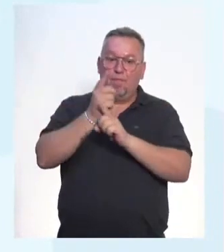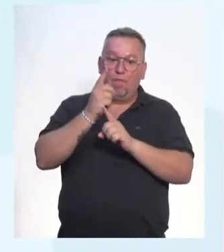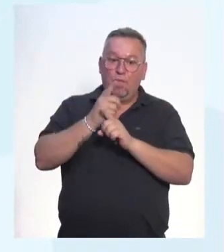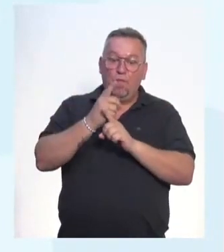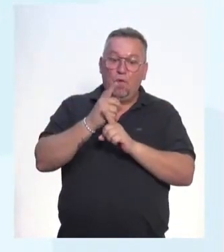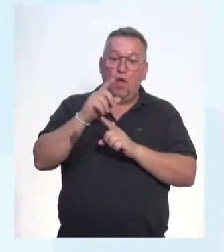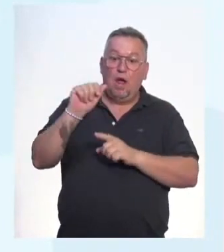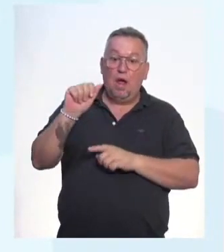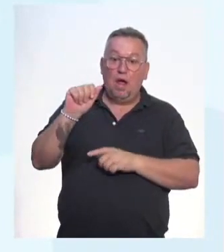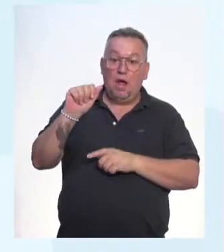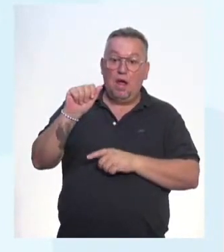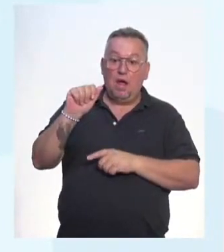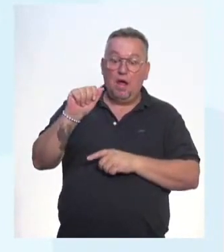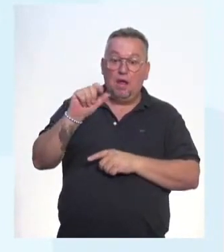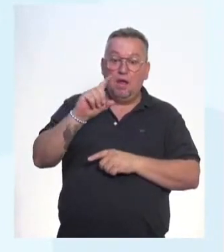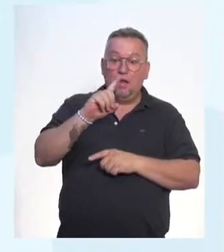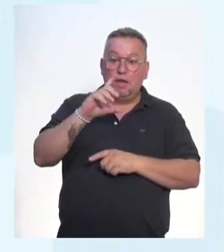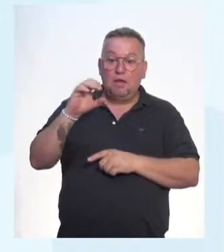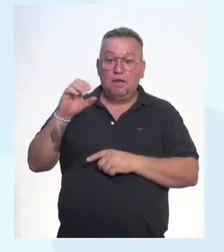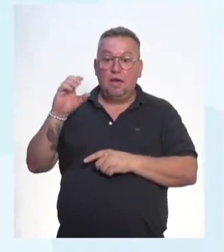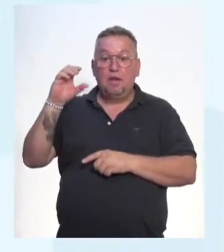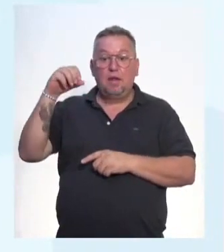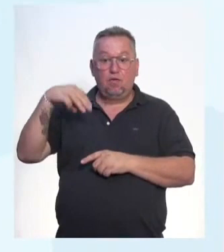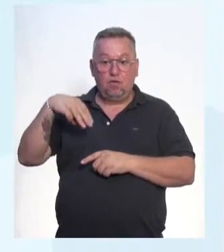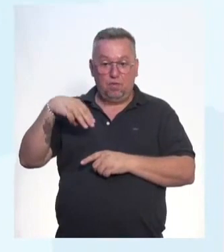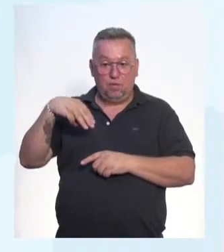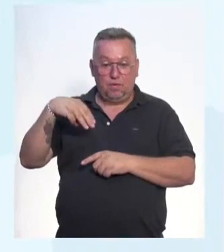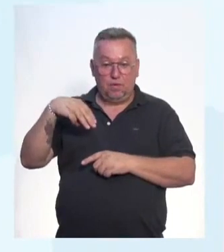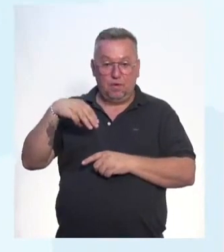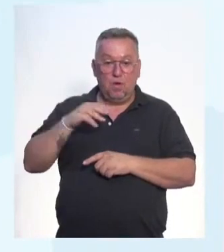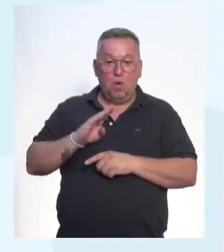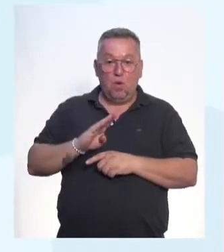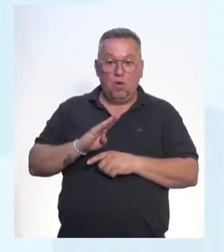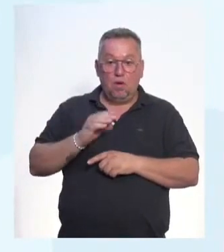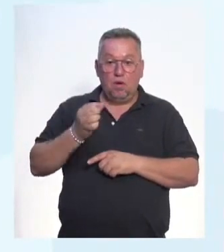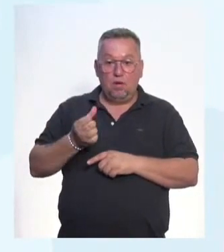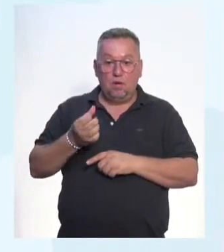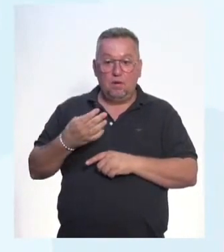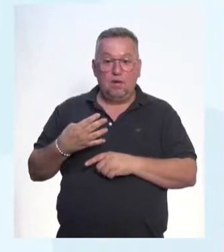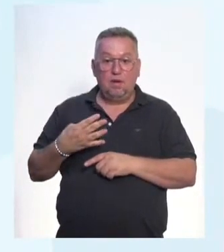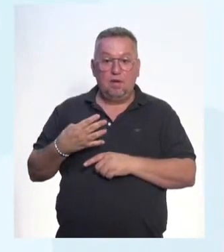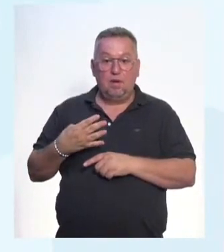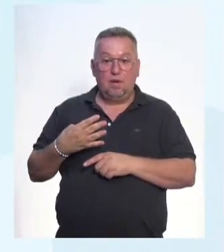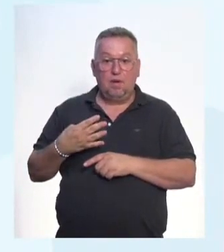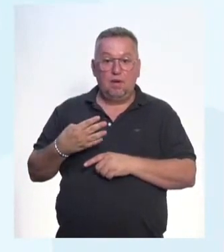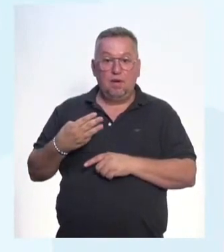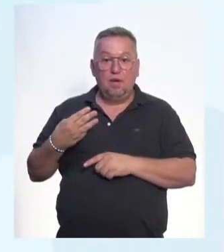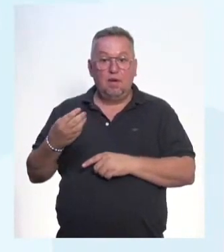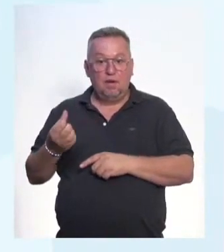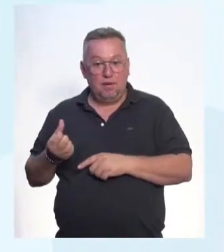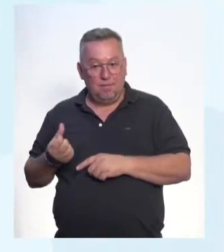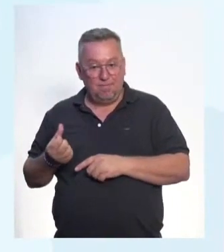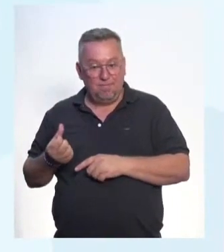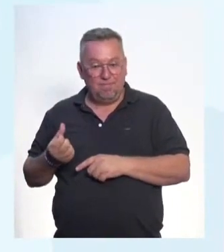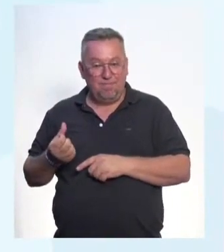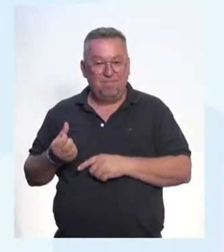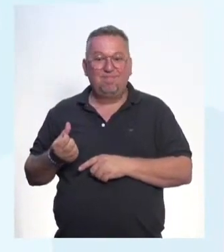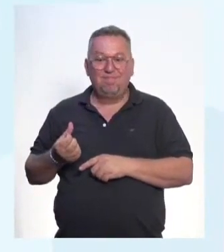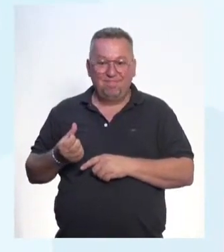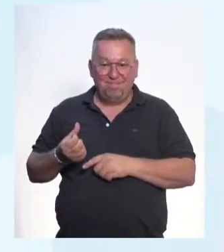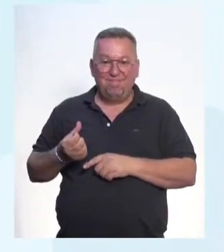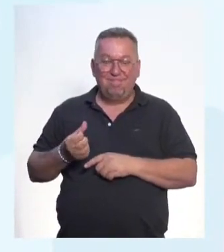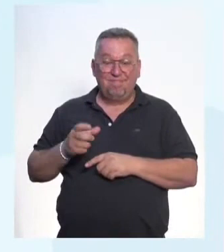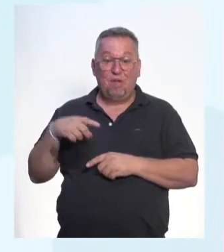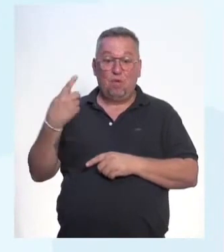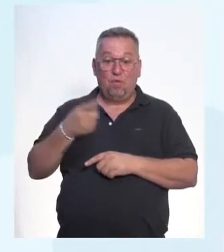A 100 centímetros quadrados, no B 64 e no C 36. Então,